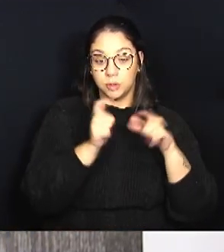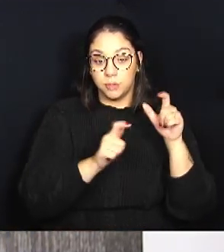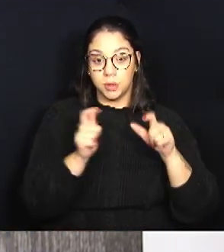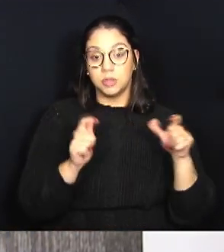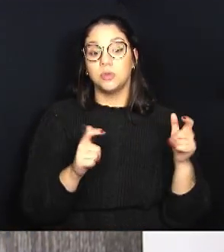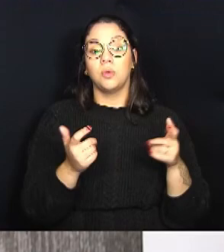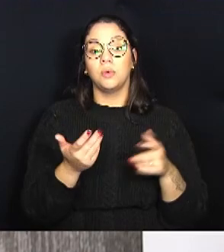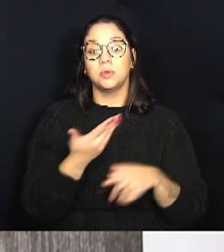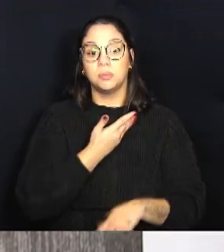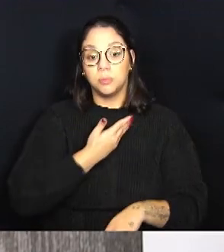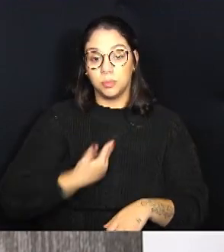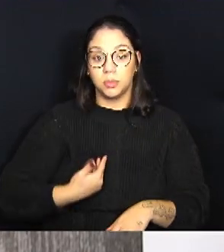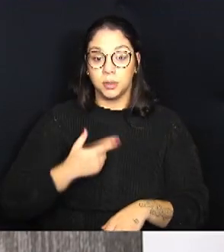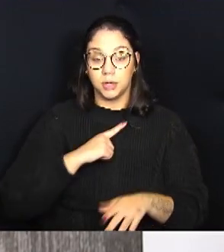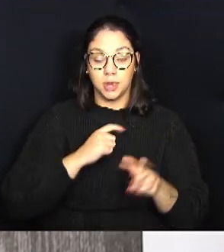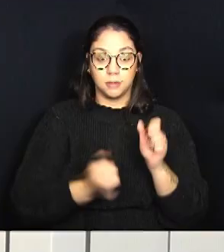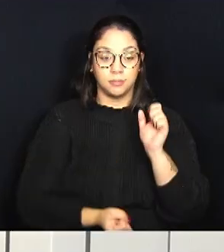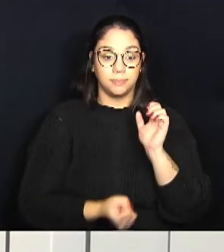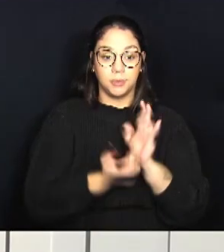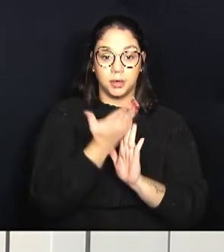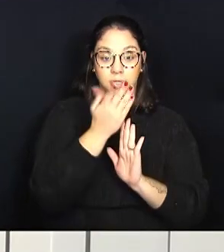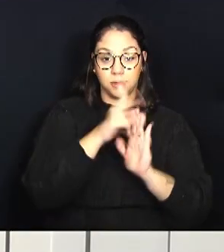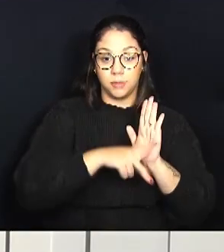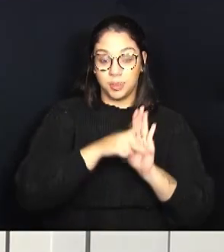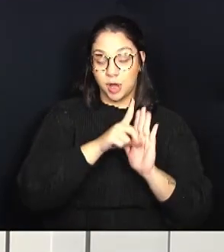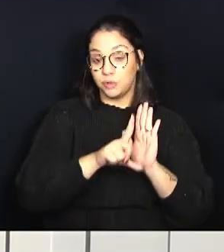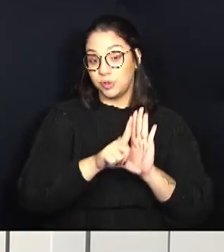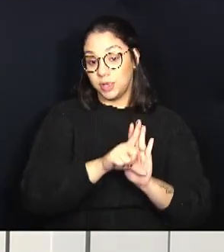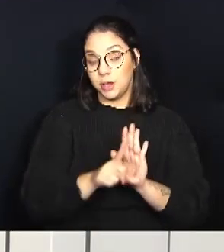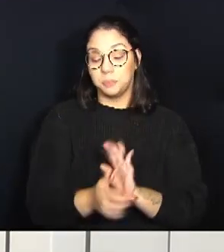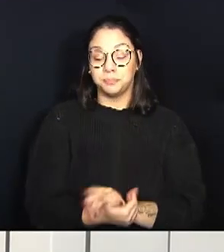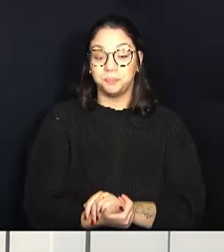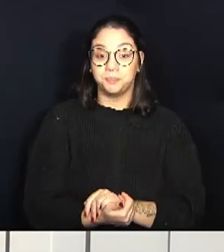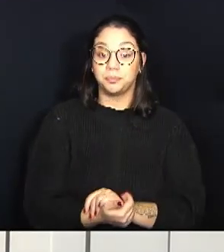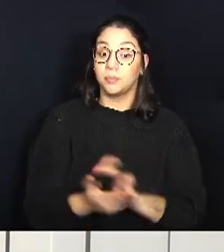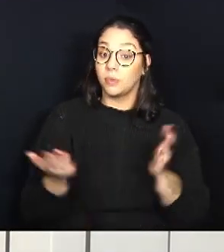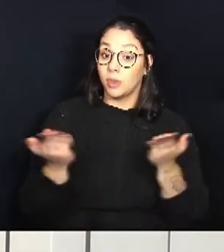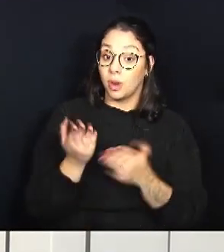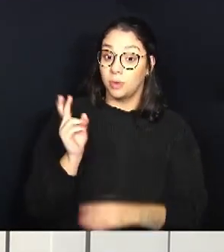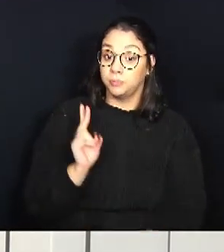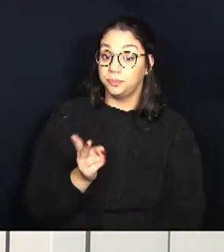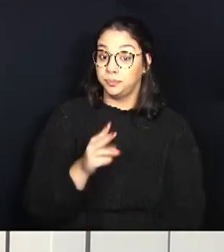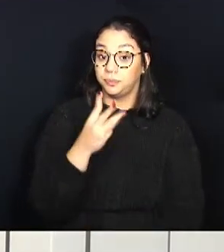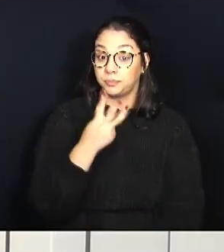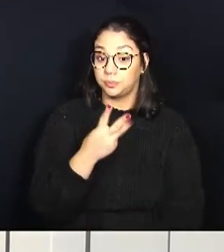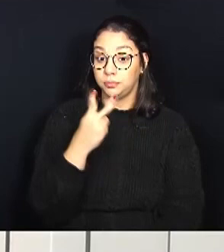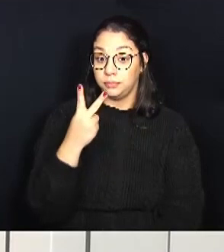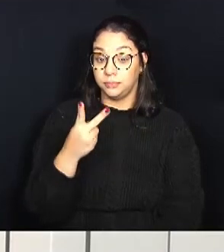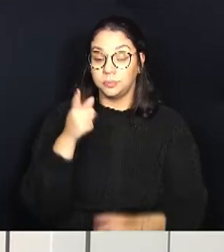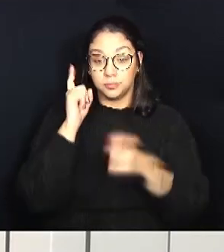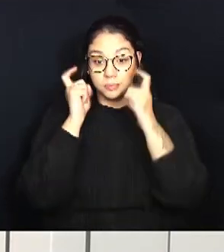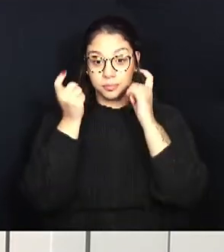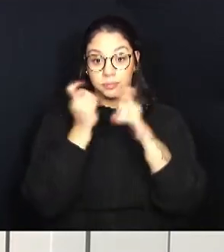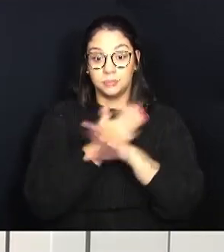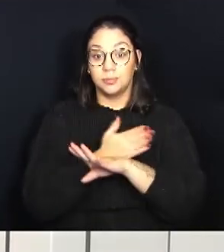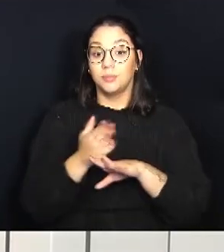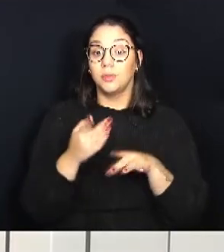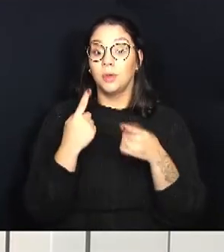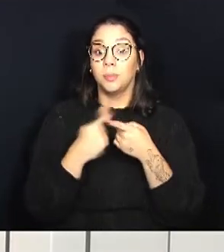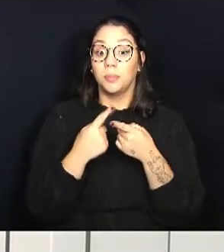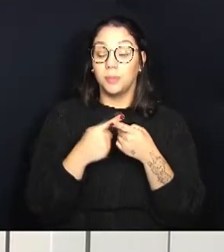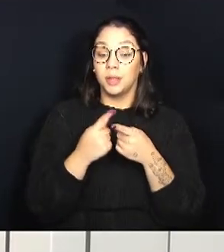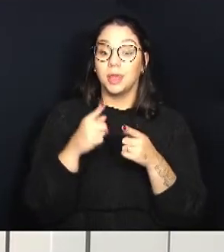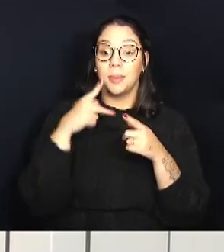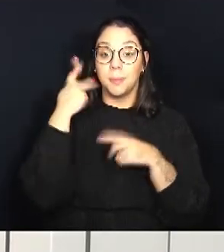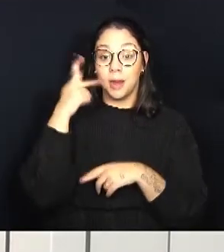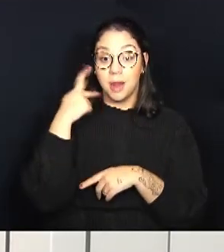aqui no projeto de lei. E a gente segue na 32ª reunião ordinária porque os parlamentares